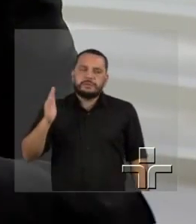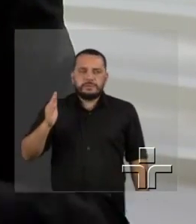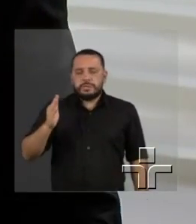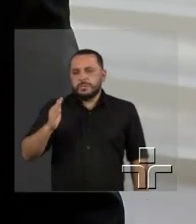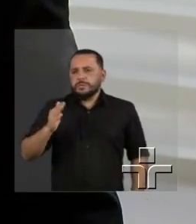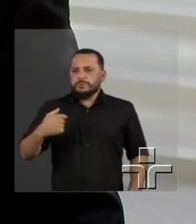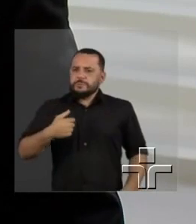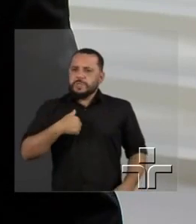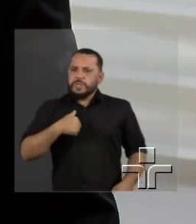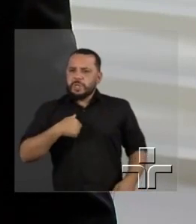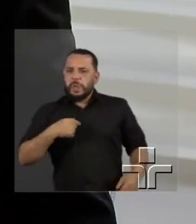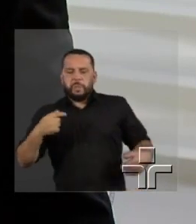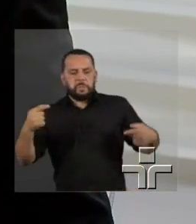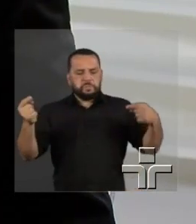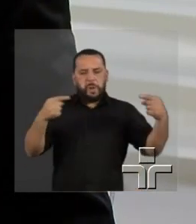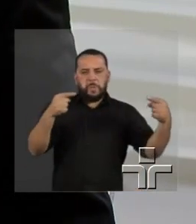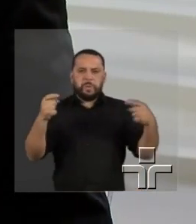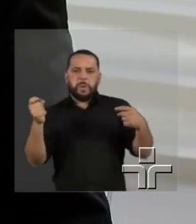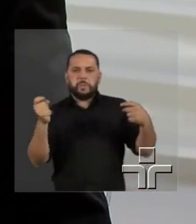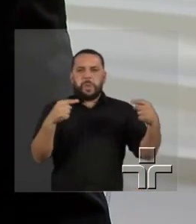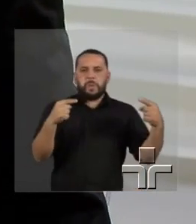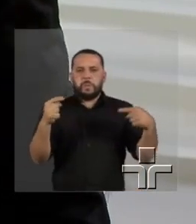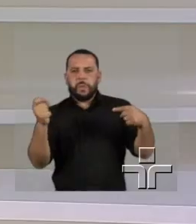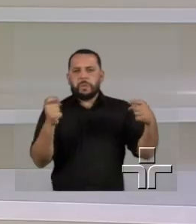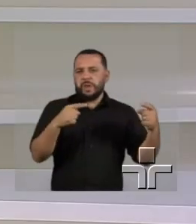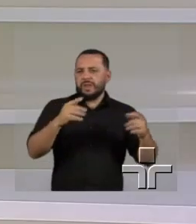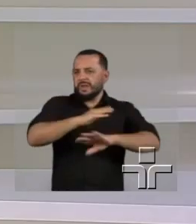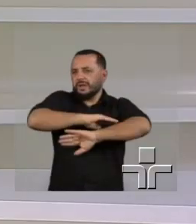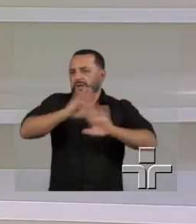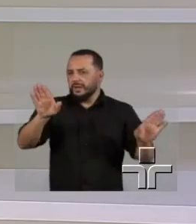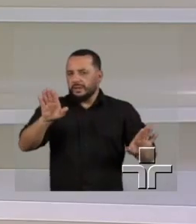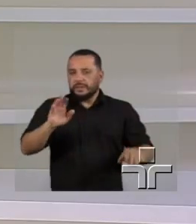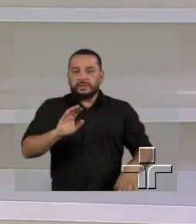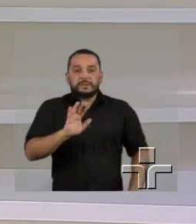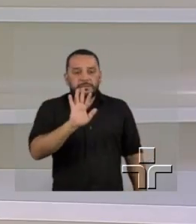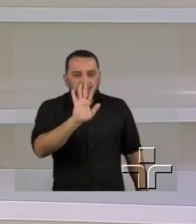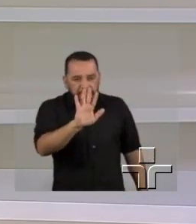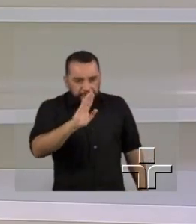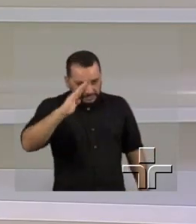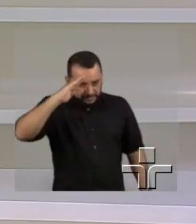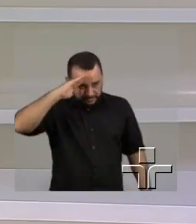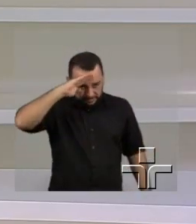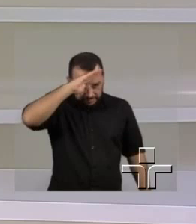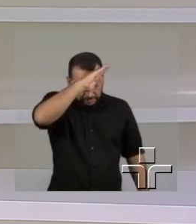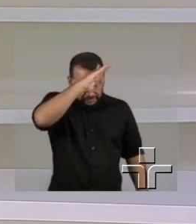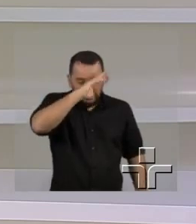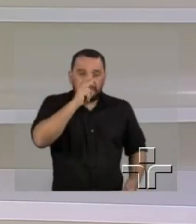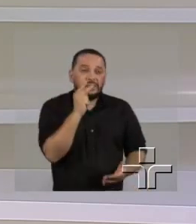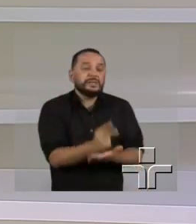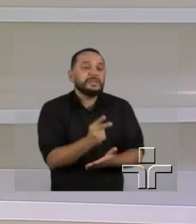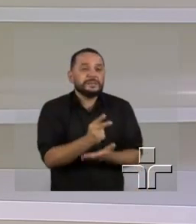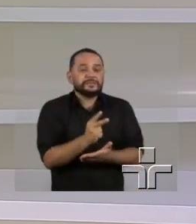der certo, é melhor para todo mundo. Para todos nós. Então, torci para dar certo Fernando Collor,